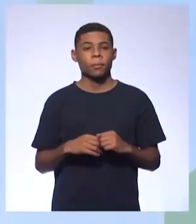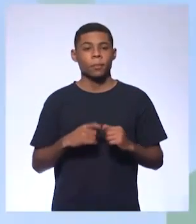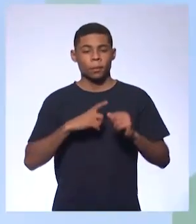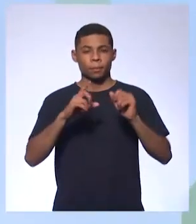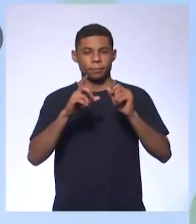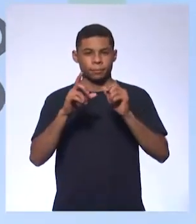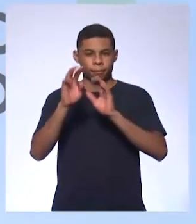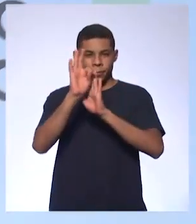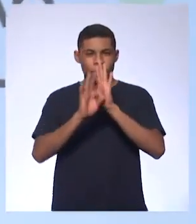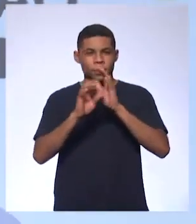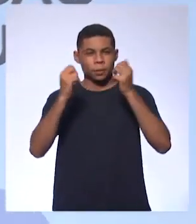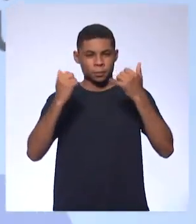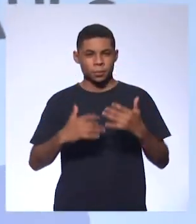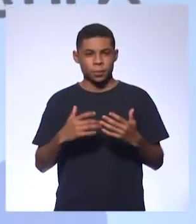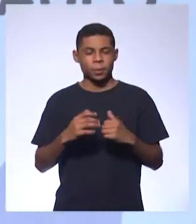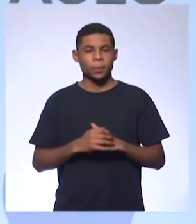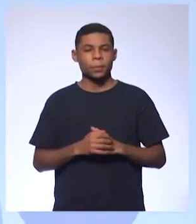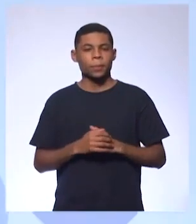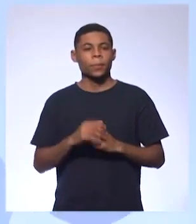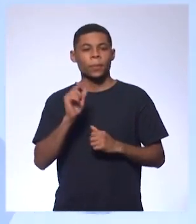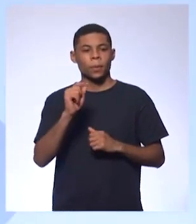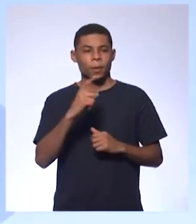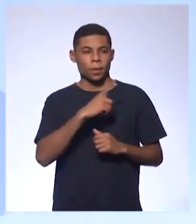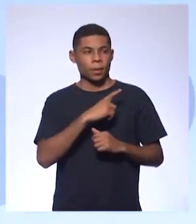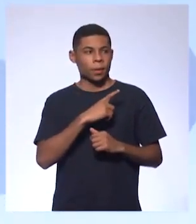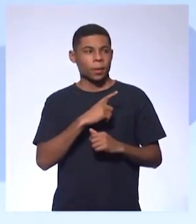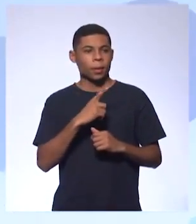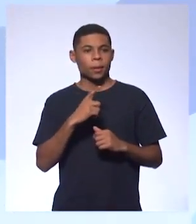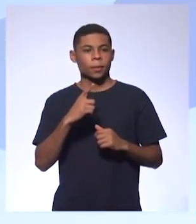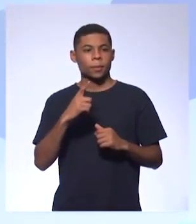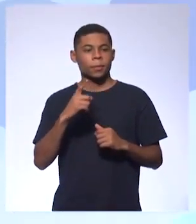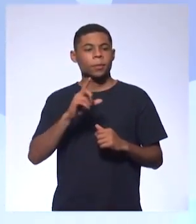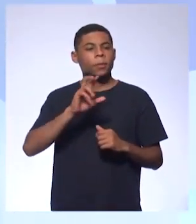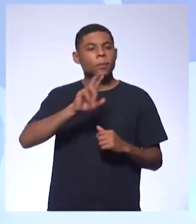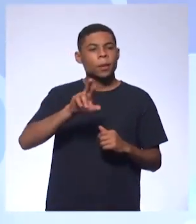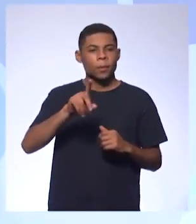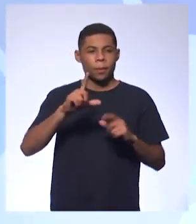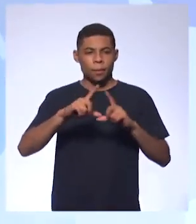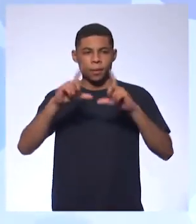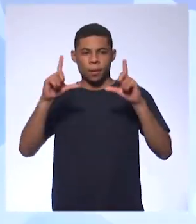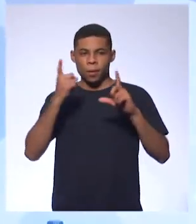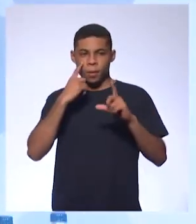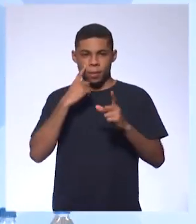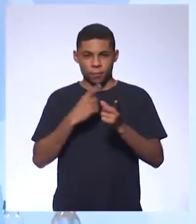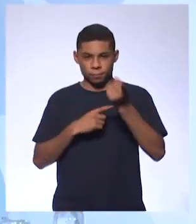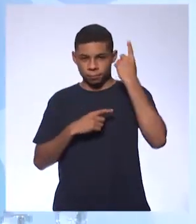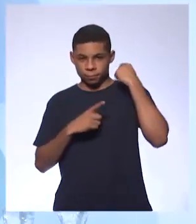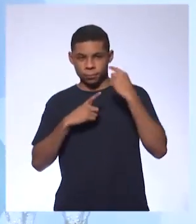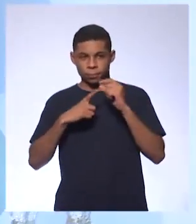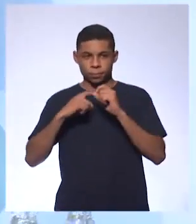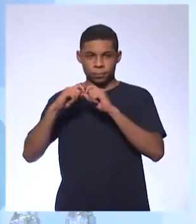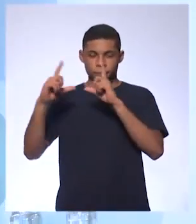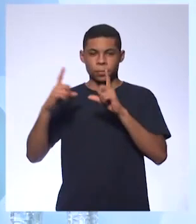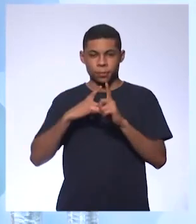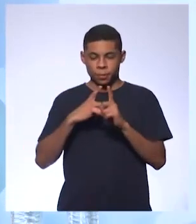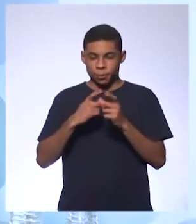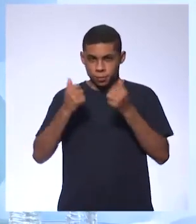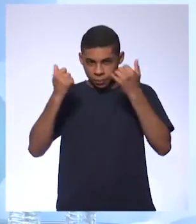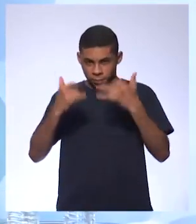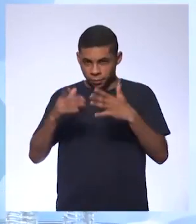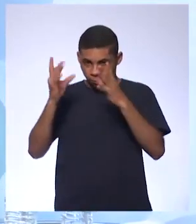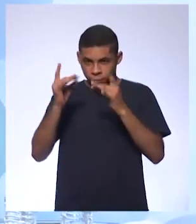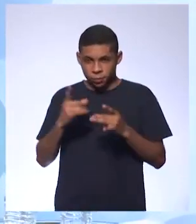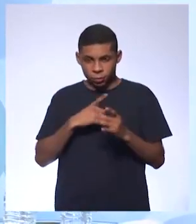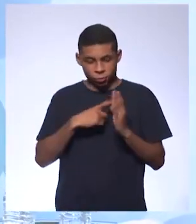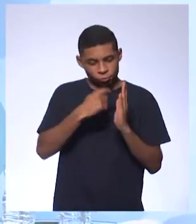texto aí para a gente, que, inclusive, tem... Não essa tela. A tela anterior, um dos trechos está no